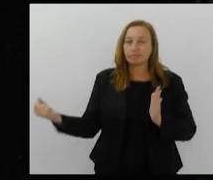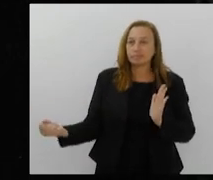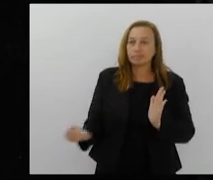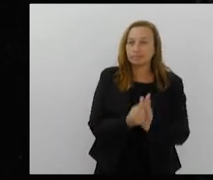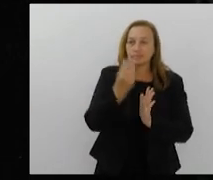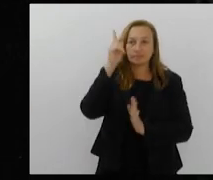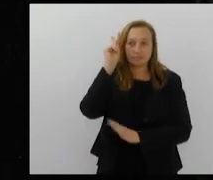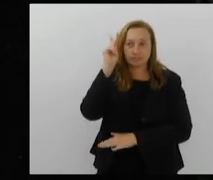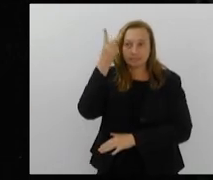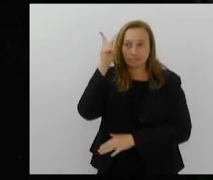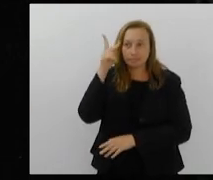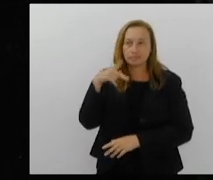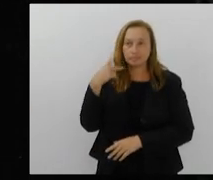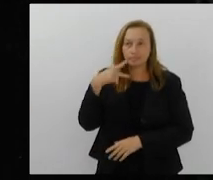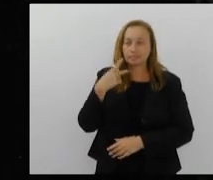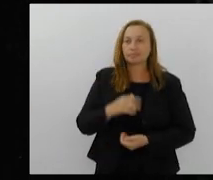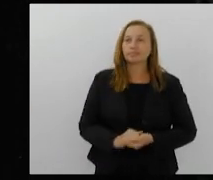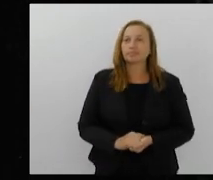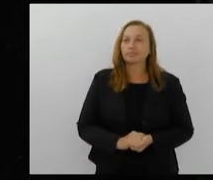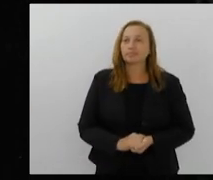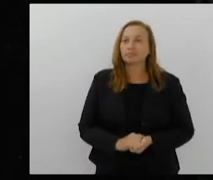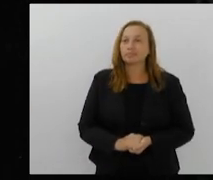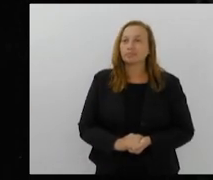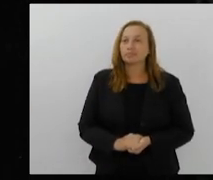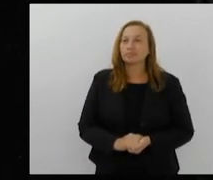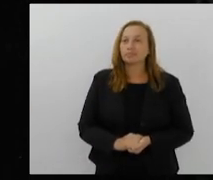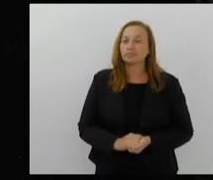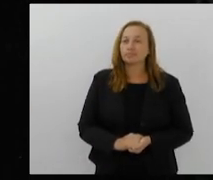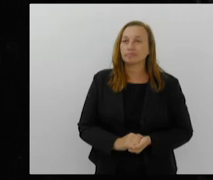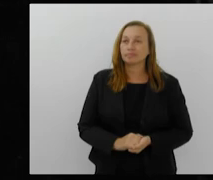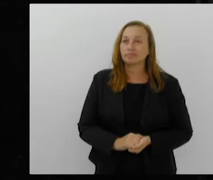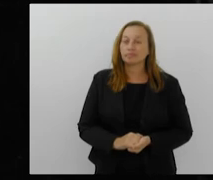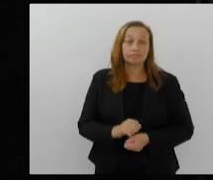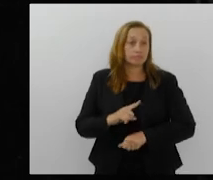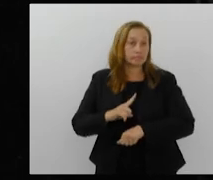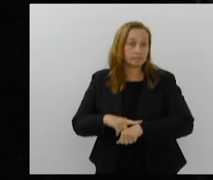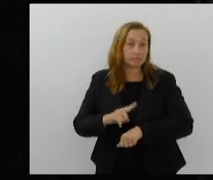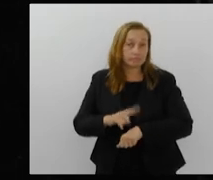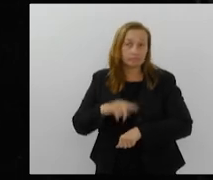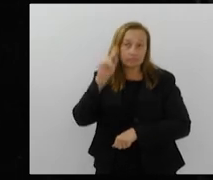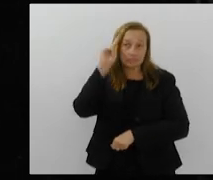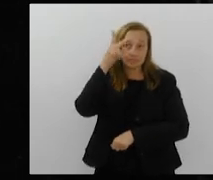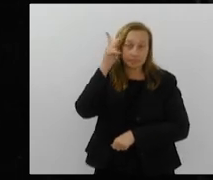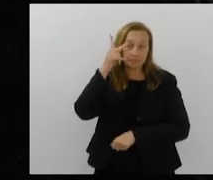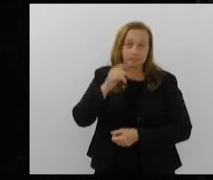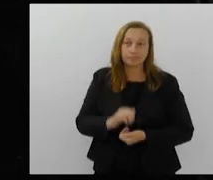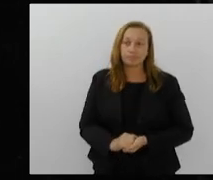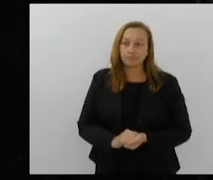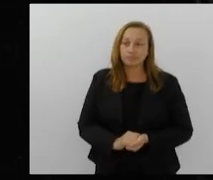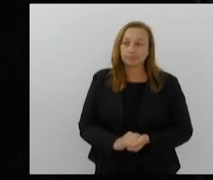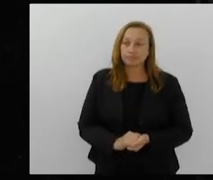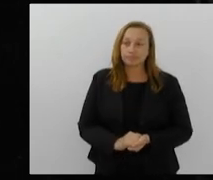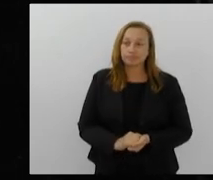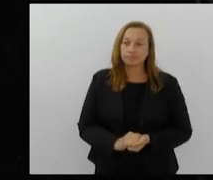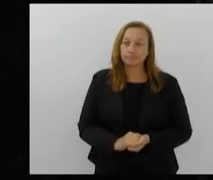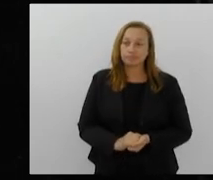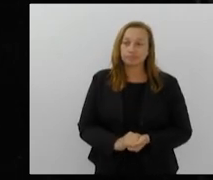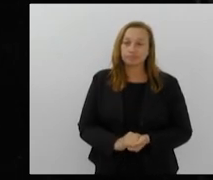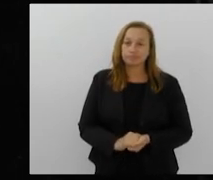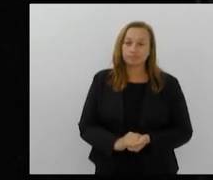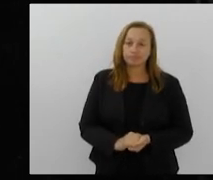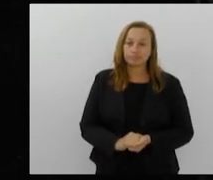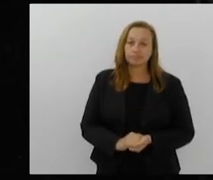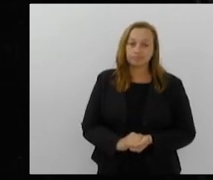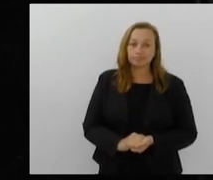história desse parlamento. A gente data aí, nesse momento histórico, de momentos onde as mulheres dentro